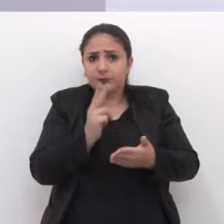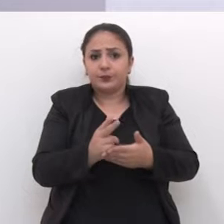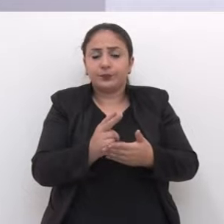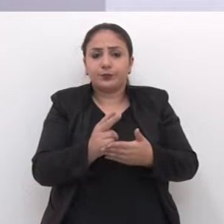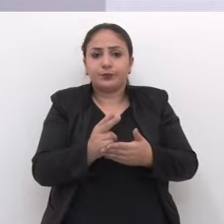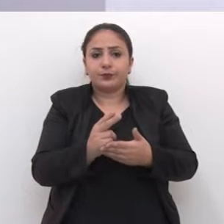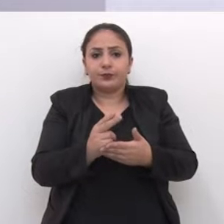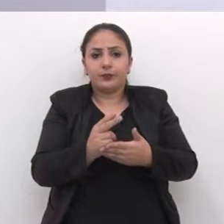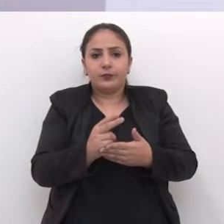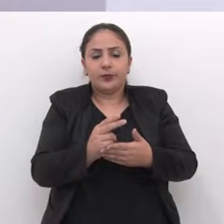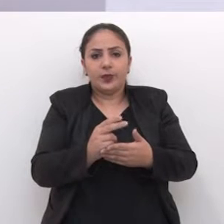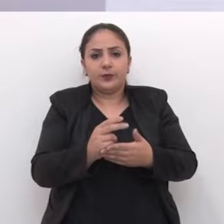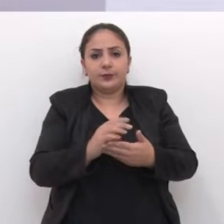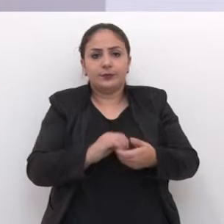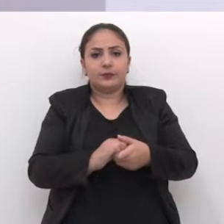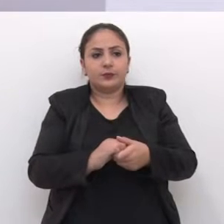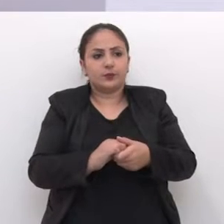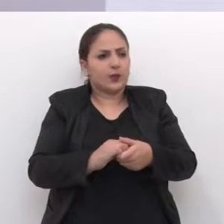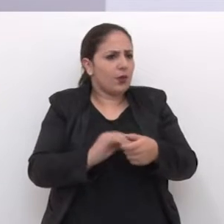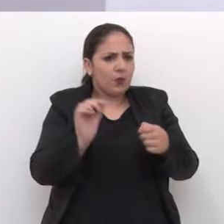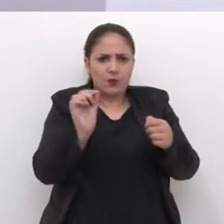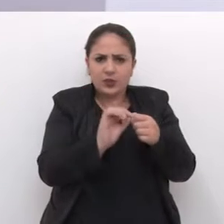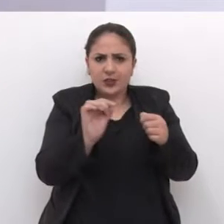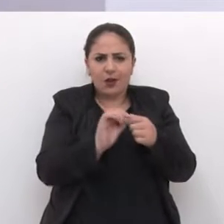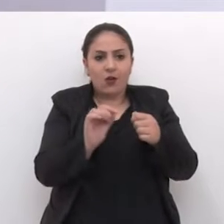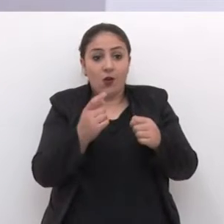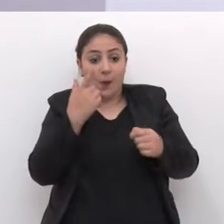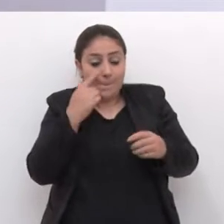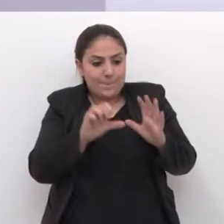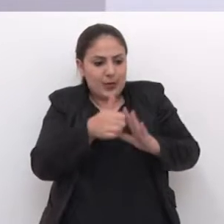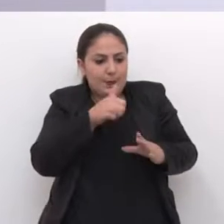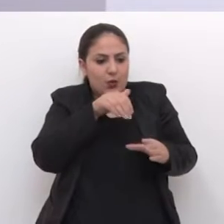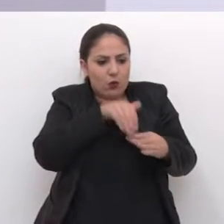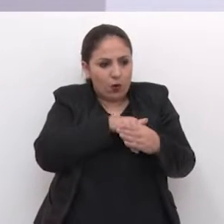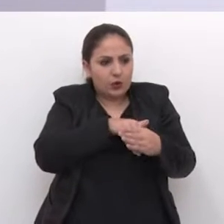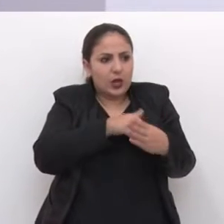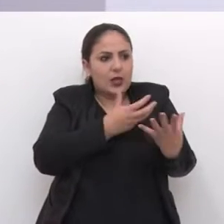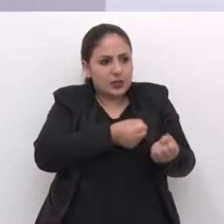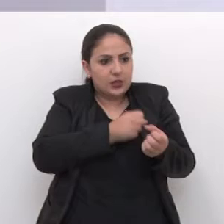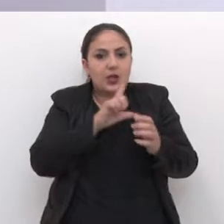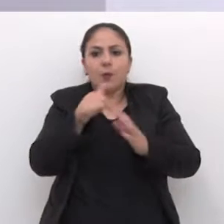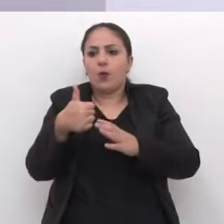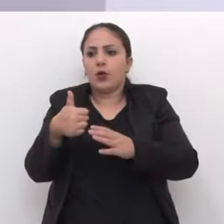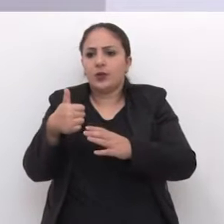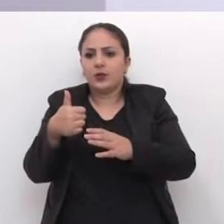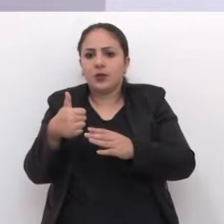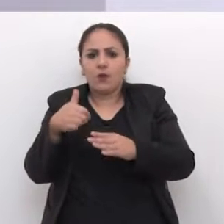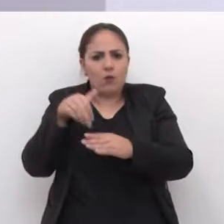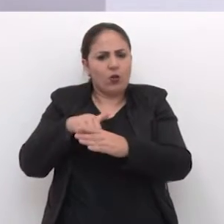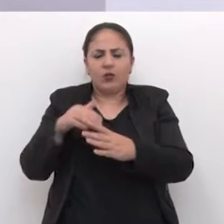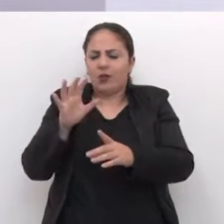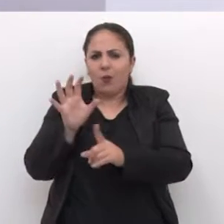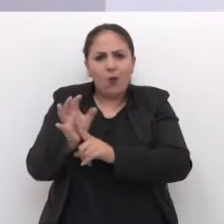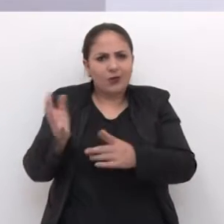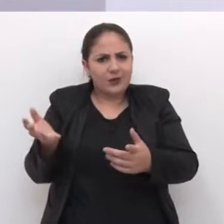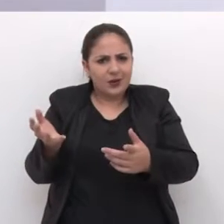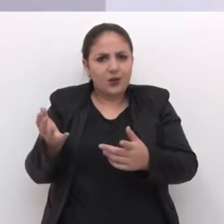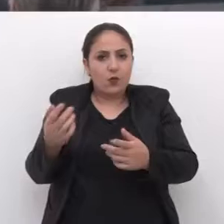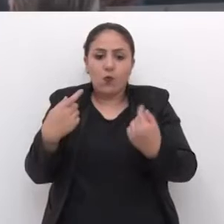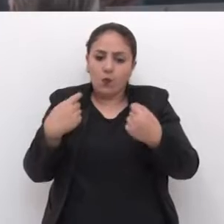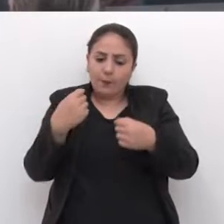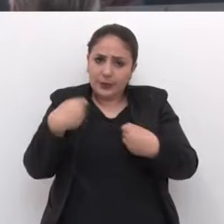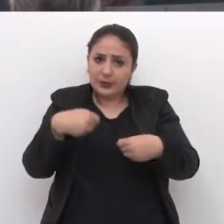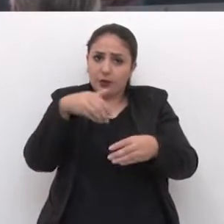tento, de todas as maneiras, tentar não fazer esse voto vinculado. O voto tem que ser com